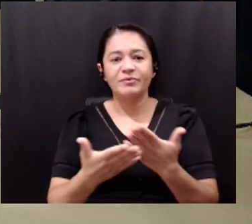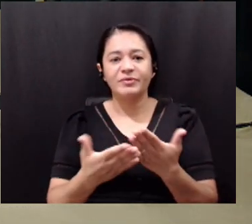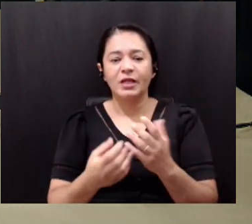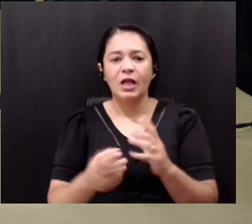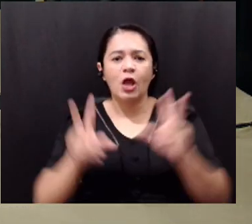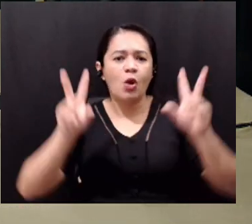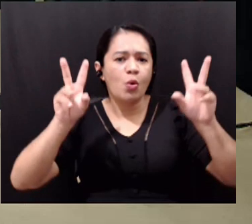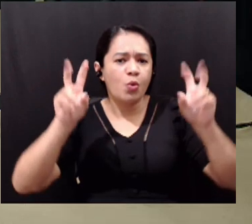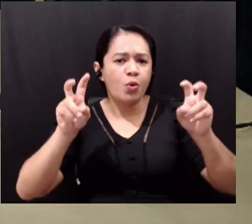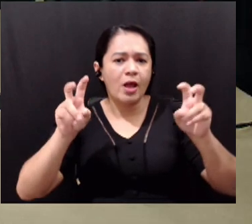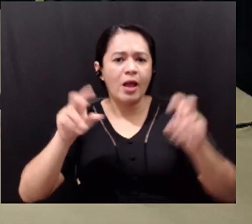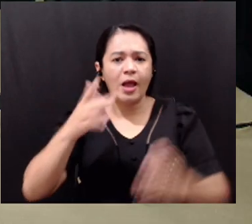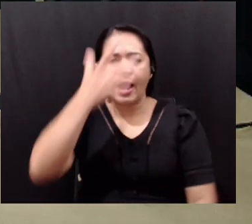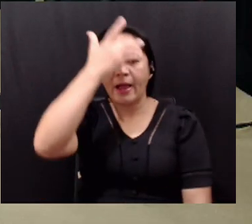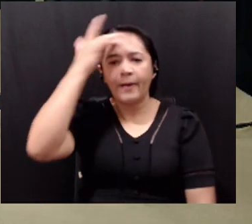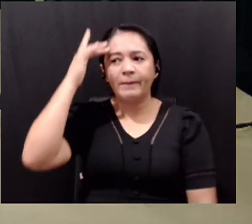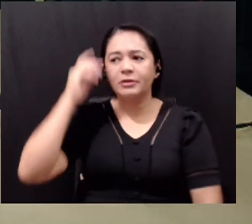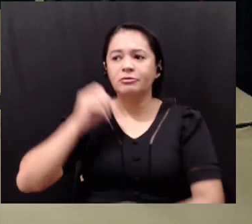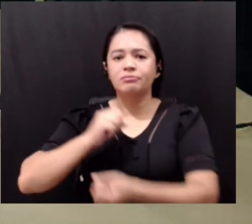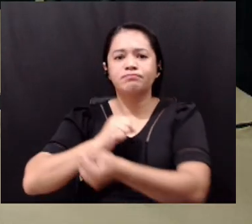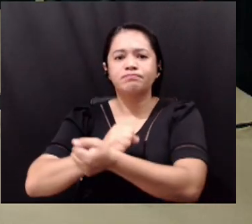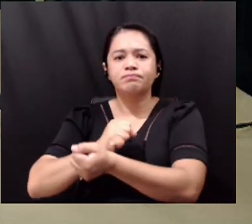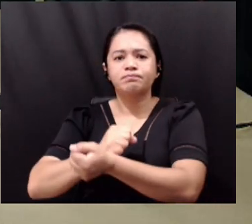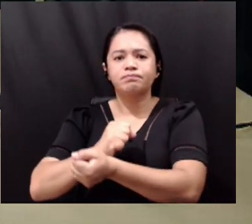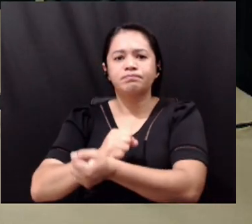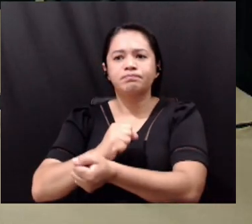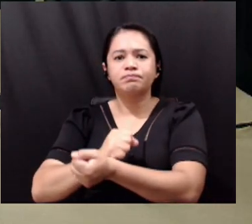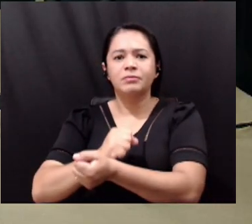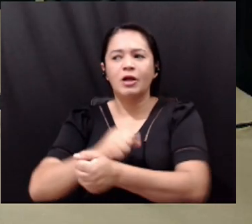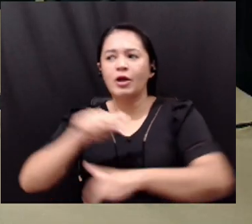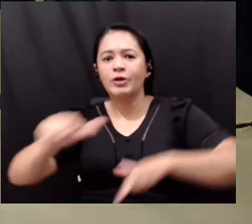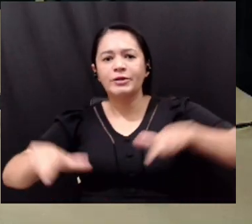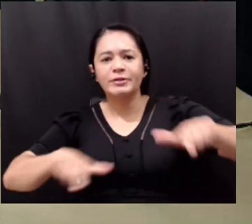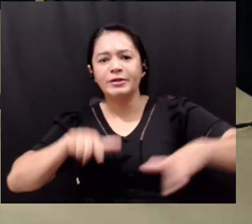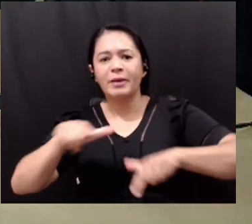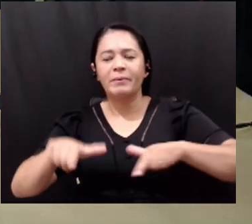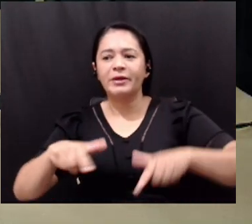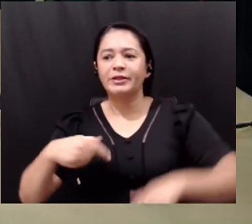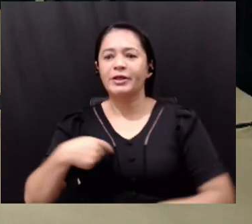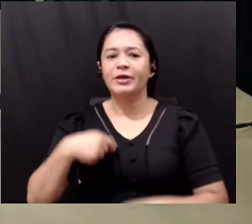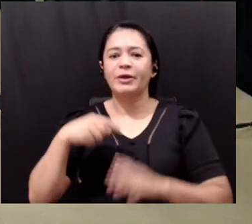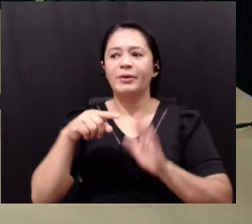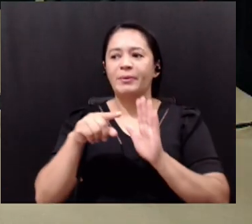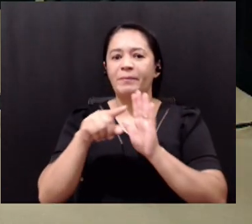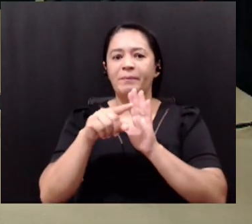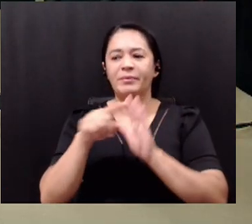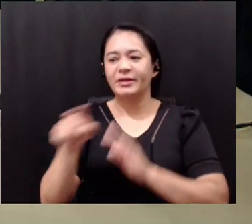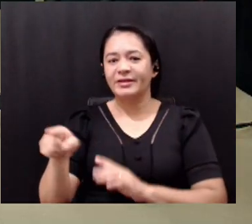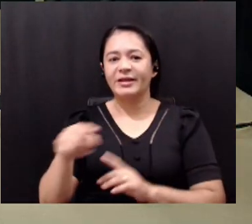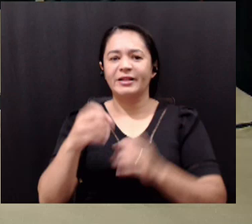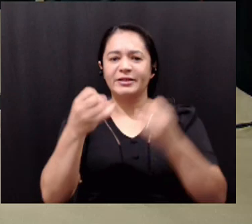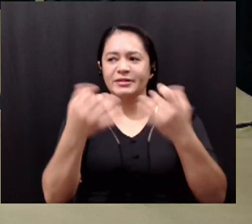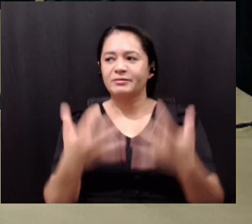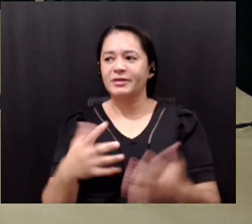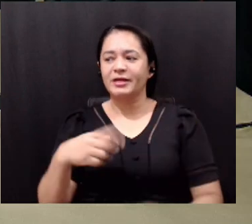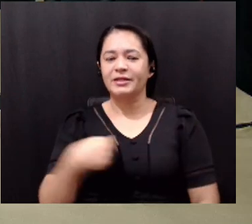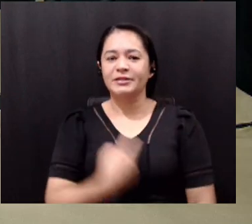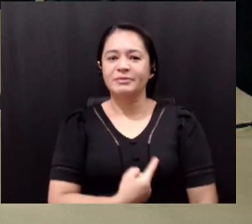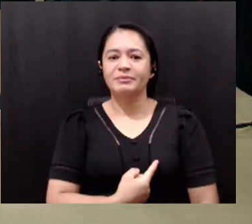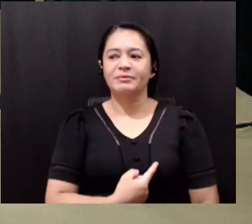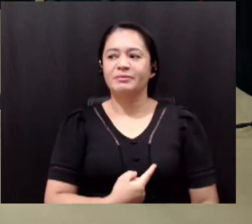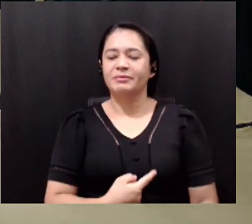pessoa que é viciada em trabalho. Então, eu gostaria que a doutora Lucimária falasse para a gente sobre